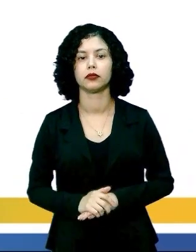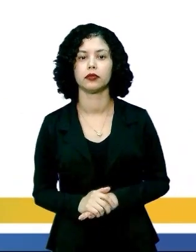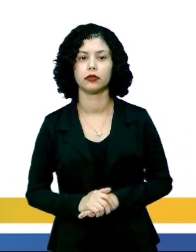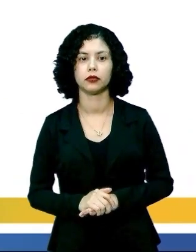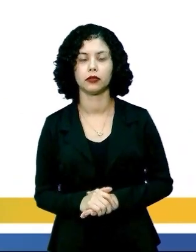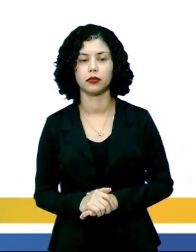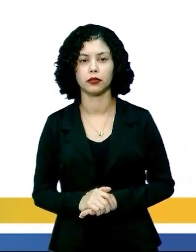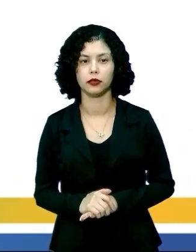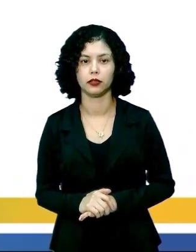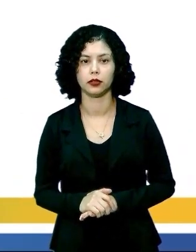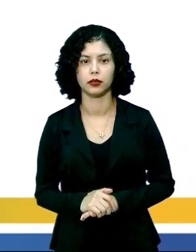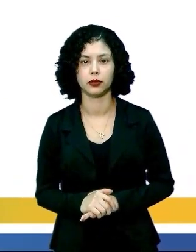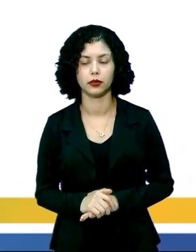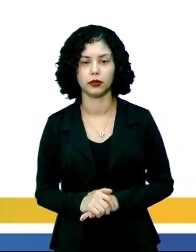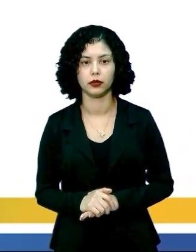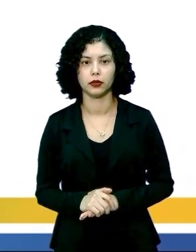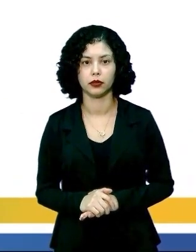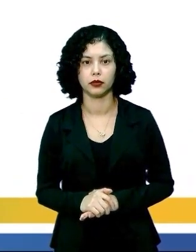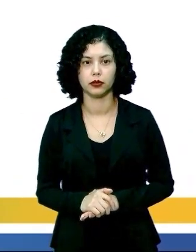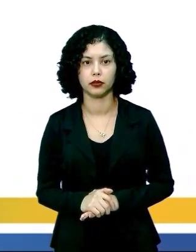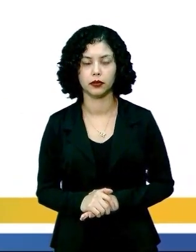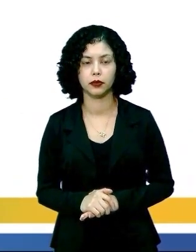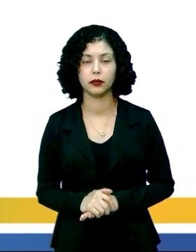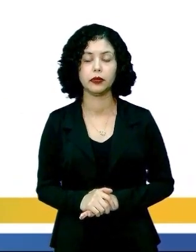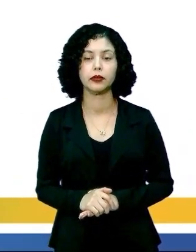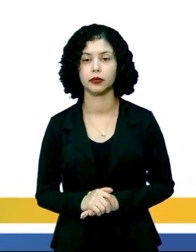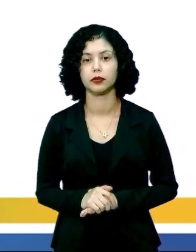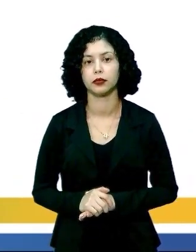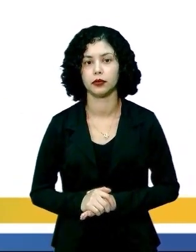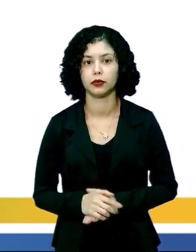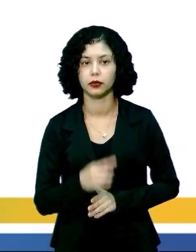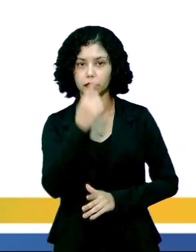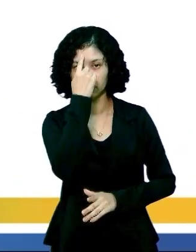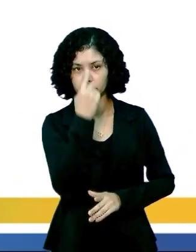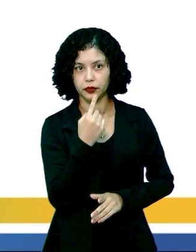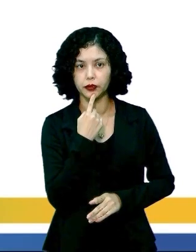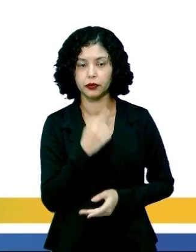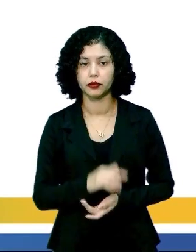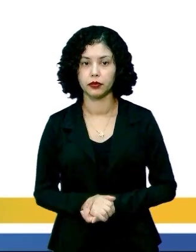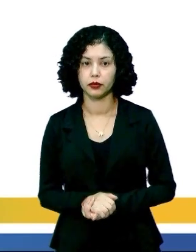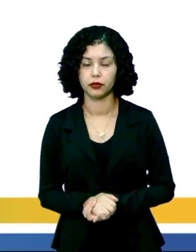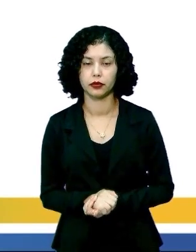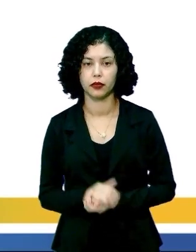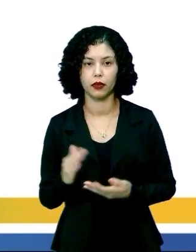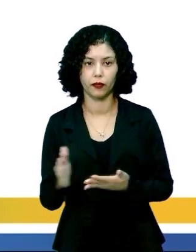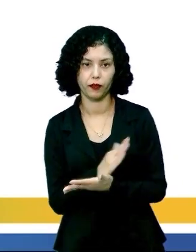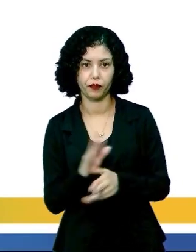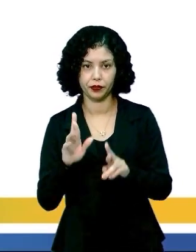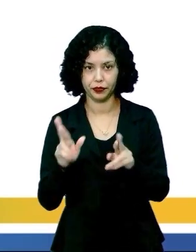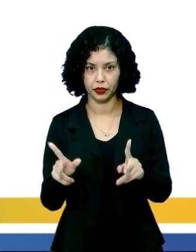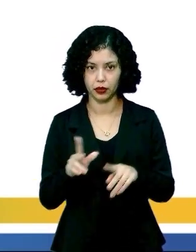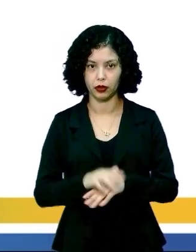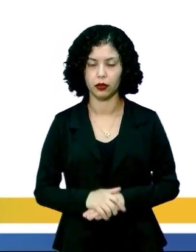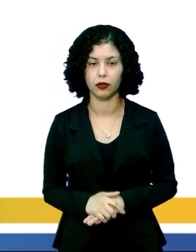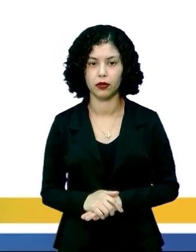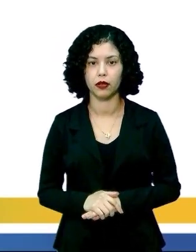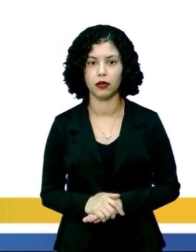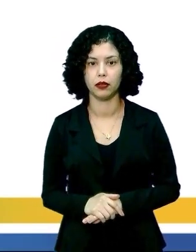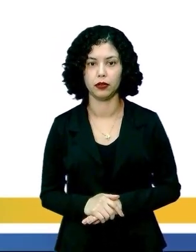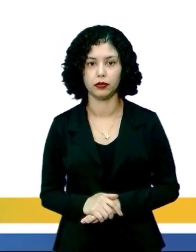Então observa aí, olha. Se esse diagrama ele Tem alguma diferença entre os